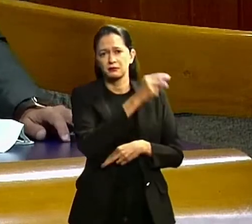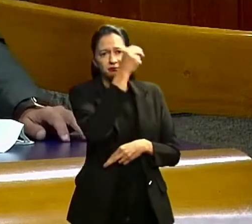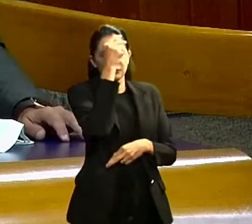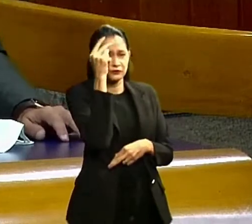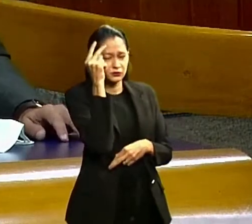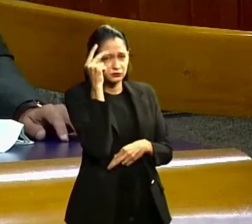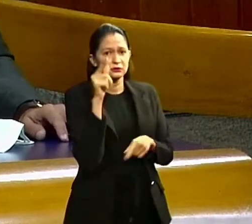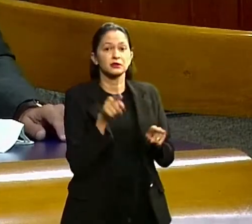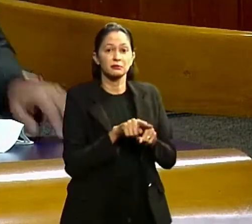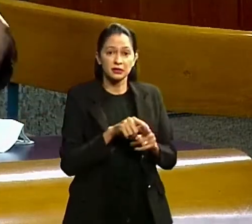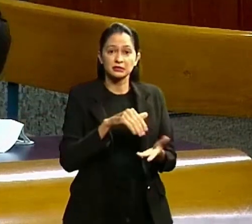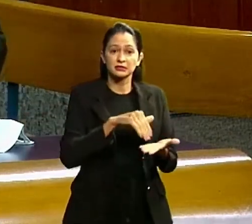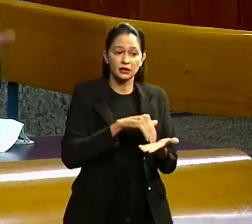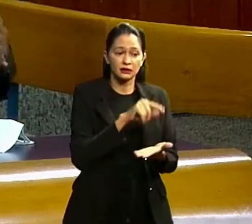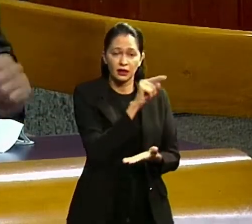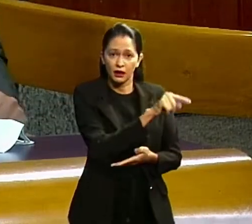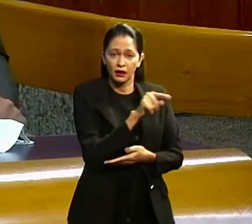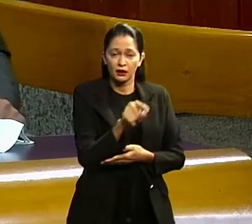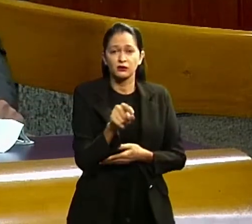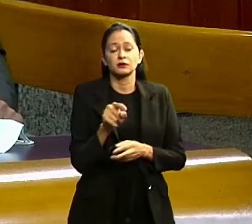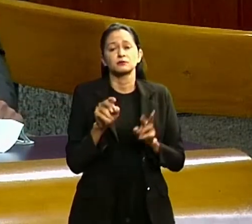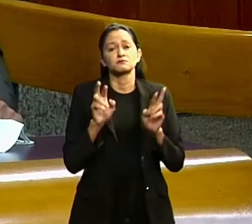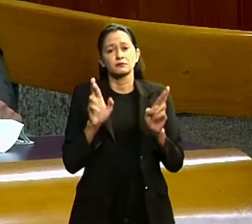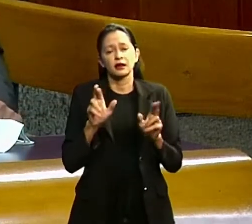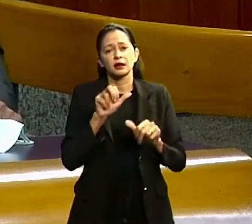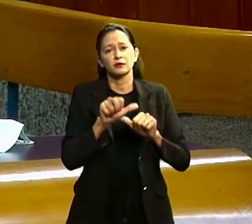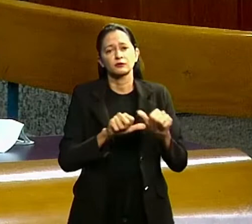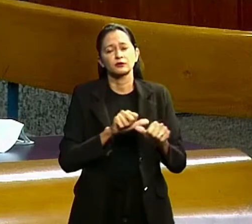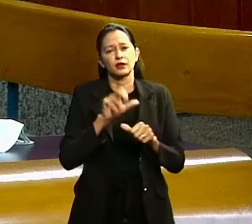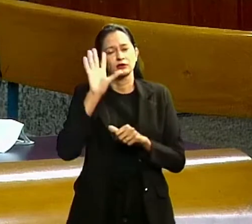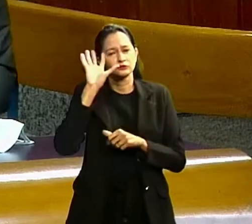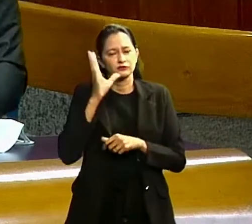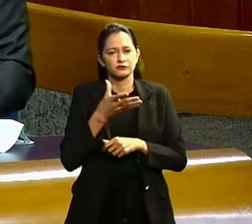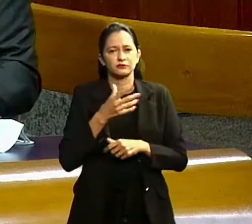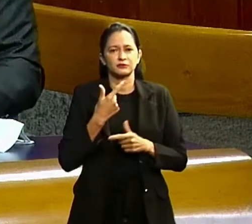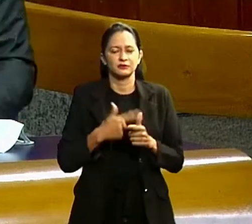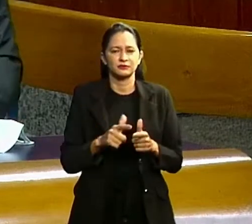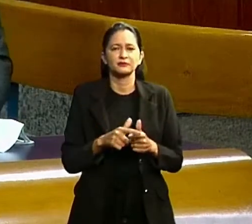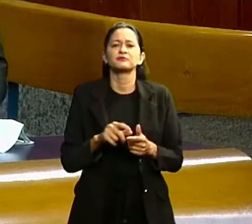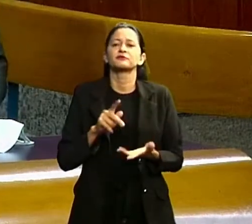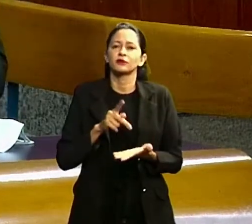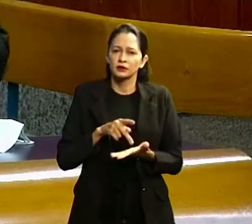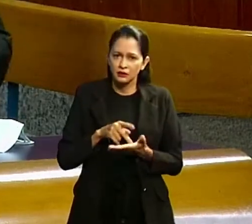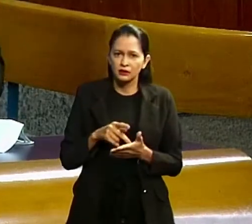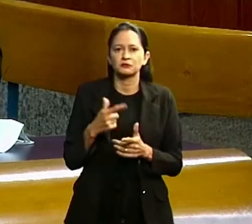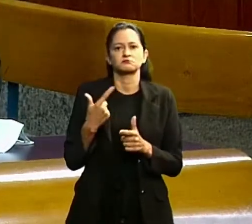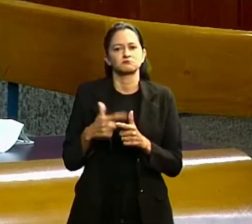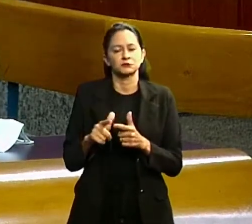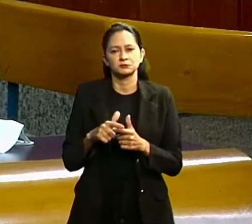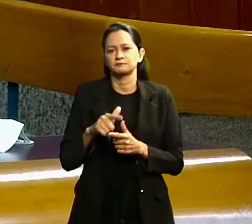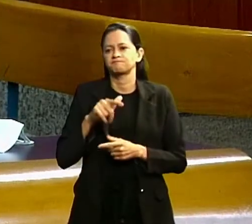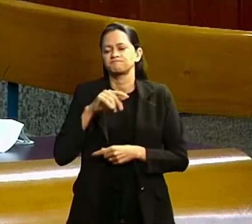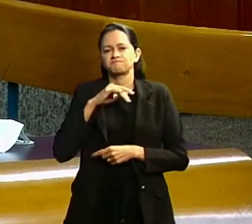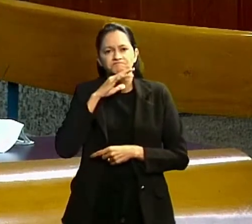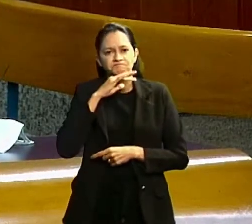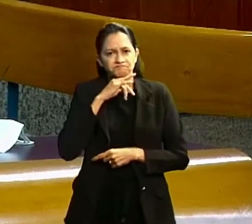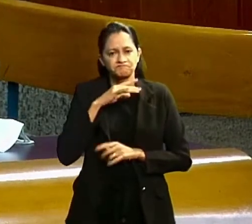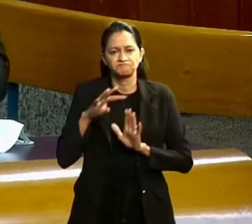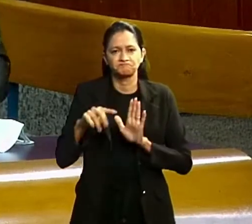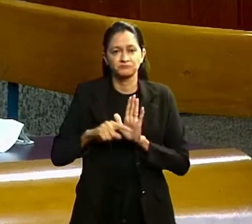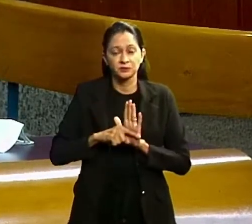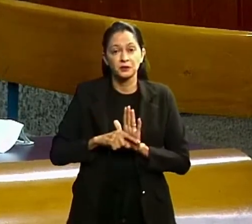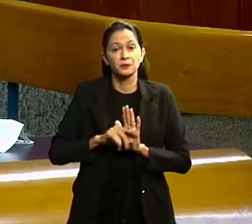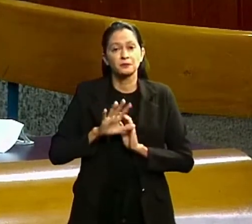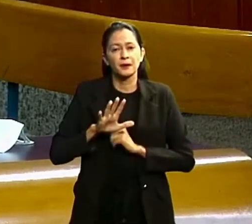do secretário de governo, para reverter essa situação, que ela realmente ela é covarde, ela é maldosa, mas